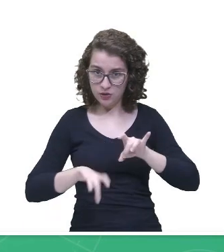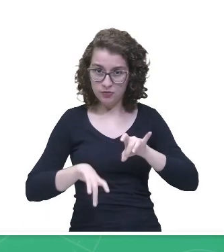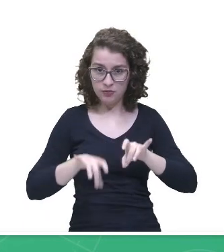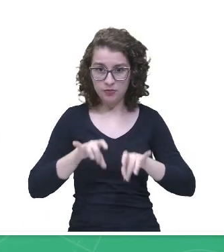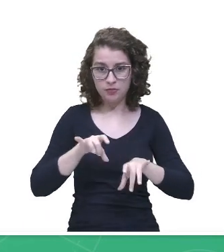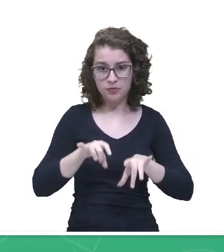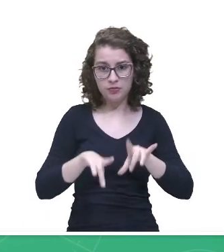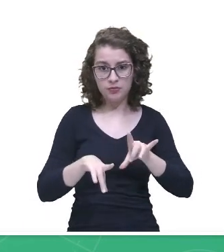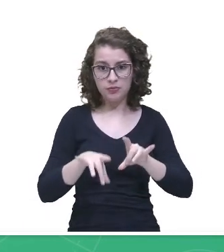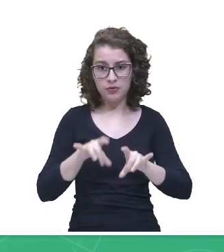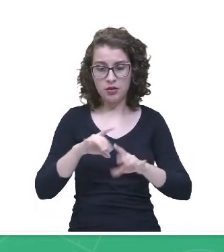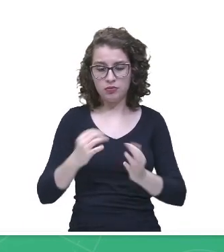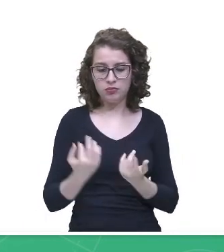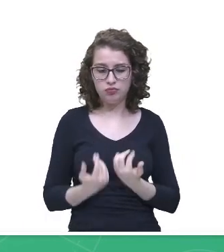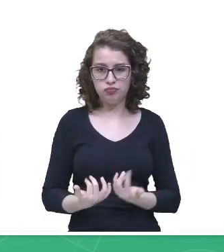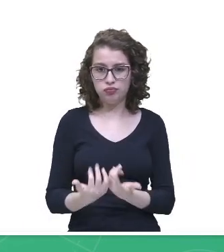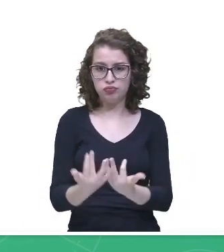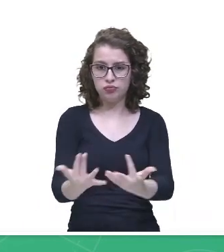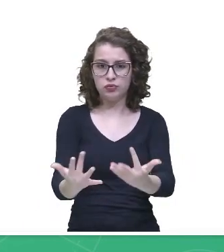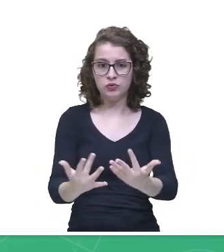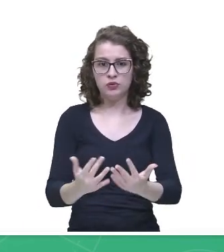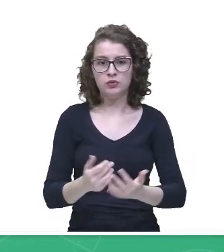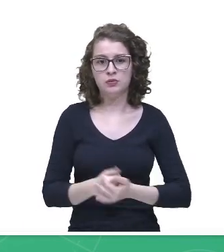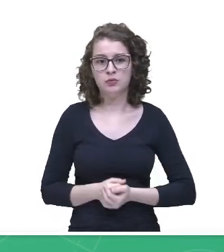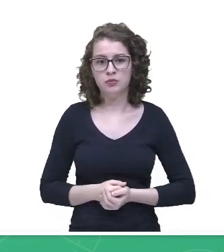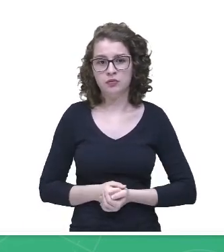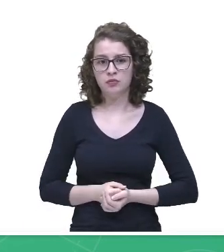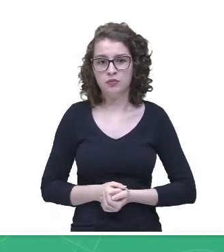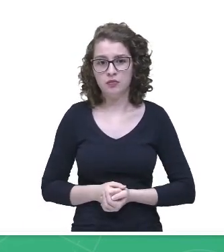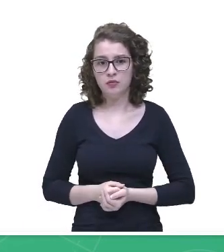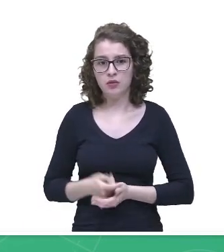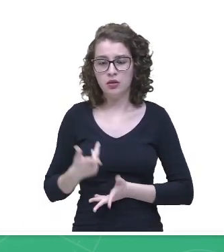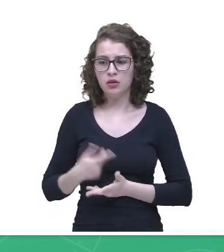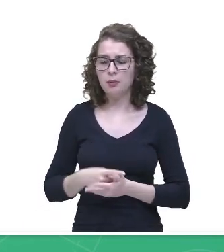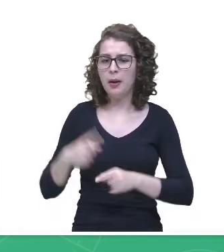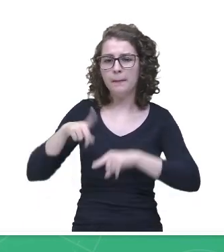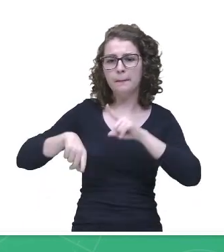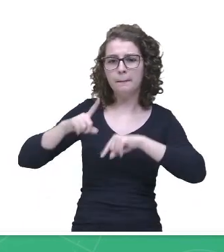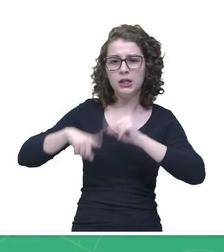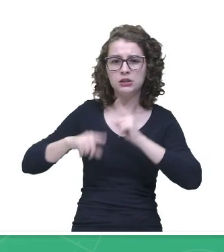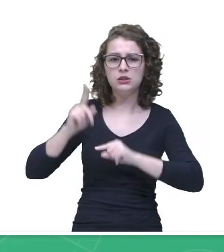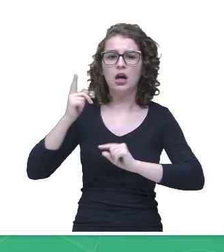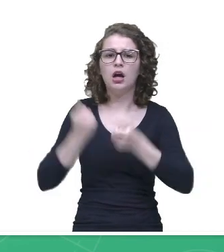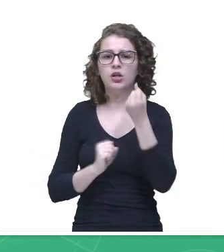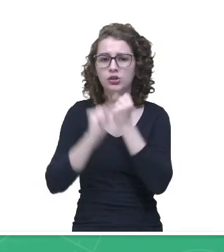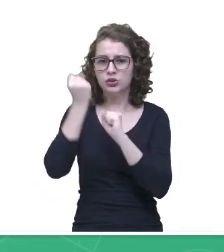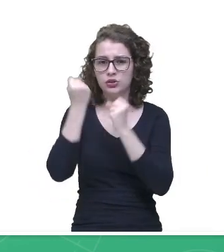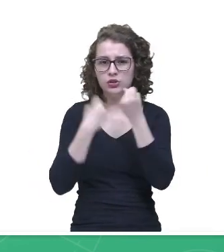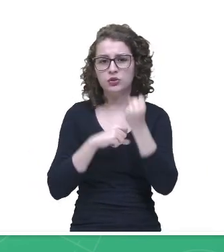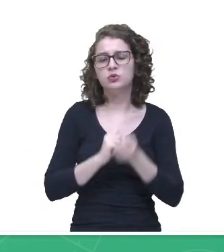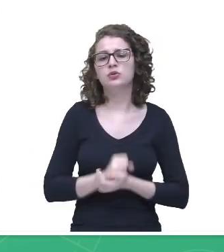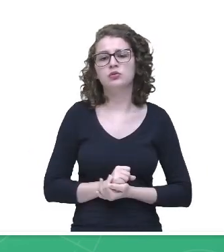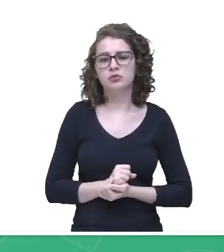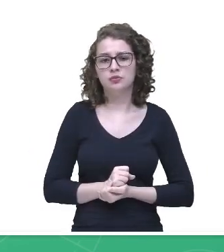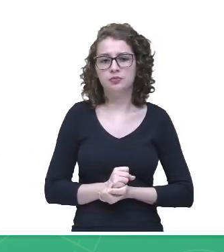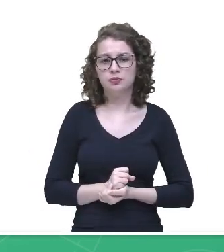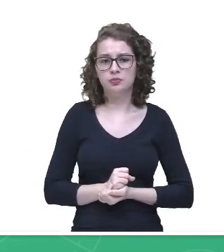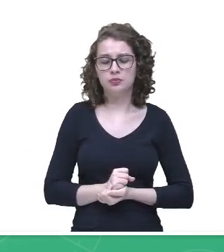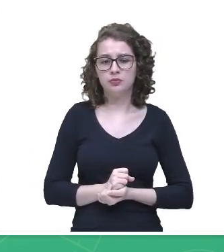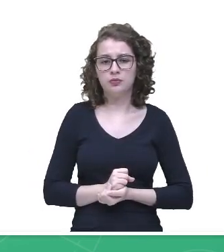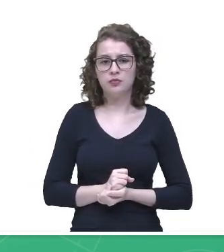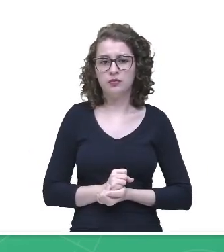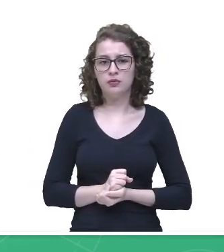também modificadas, utilização dos insumos industriais, né? Por exemplo. Além